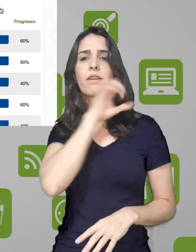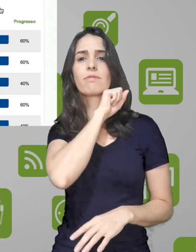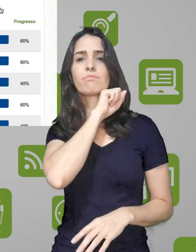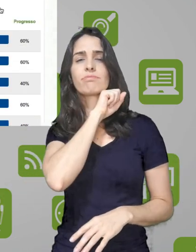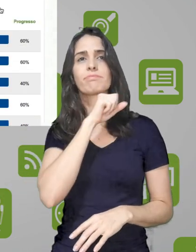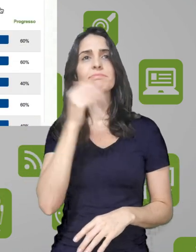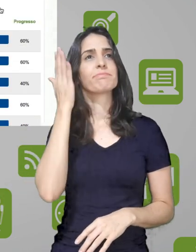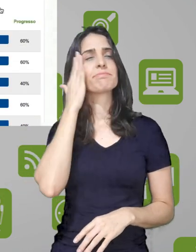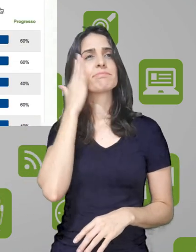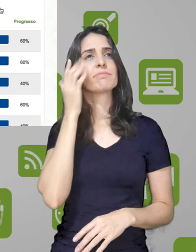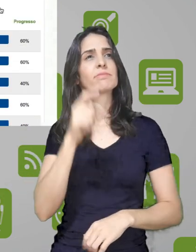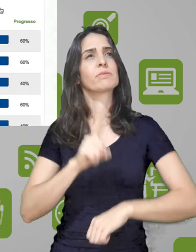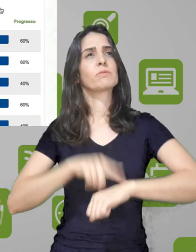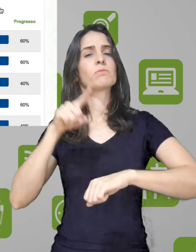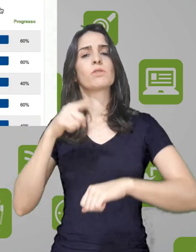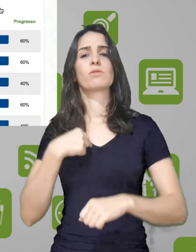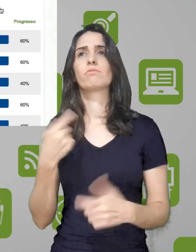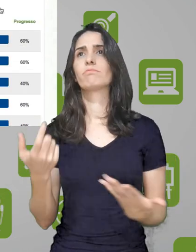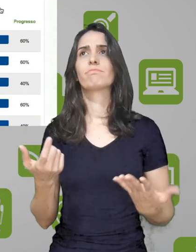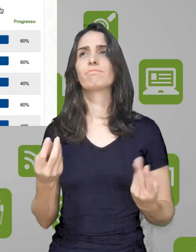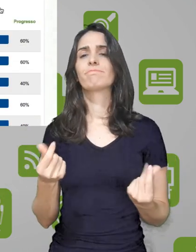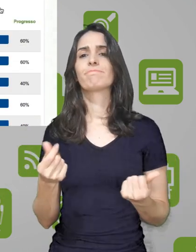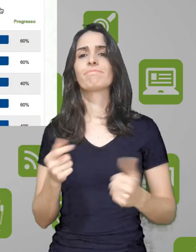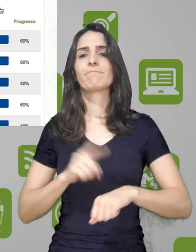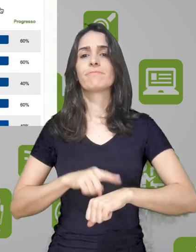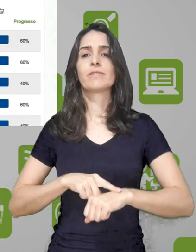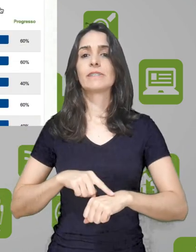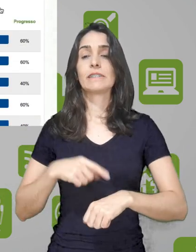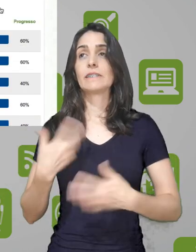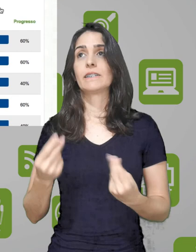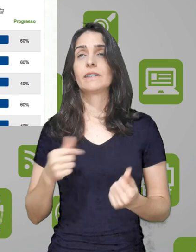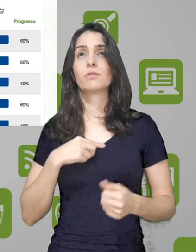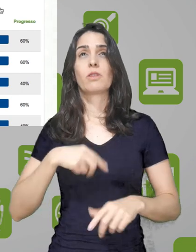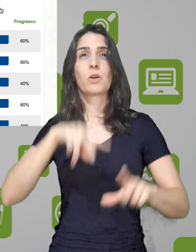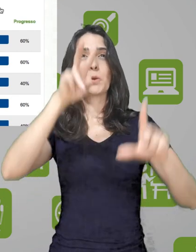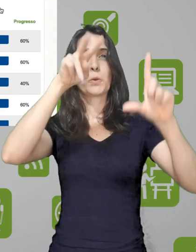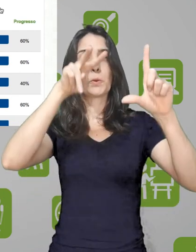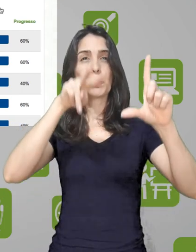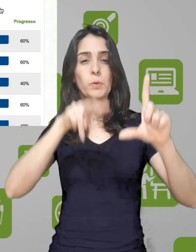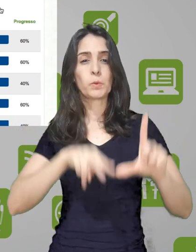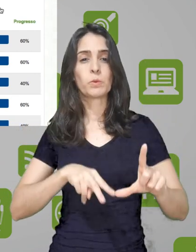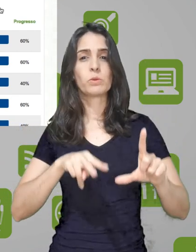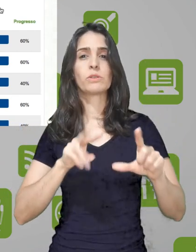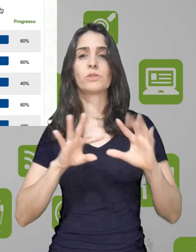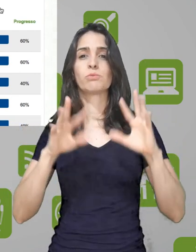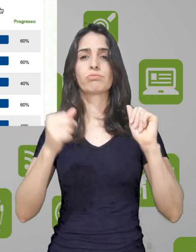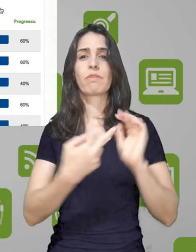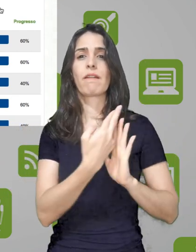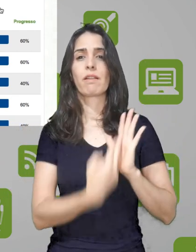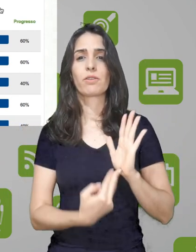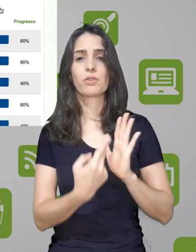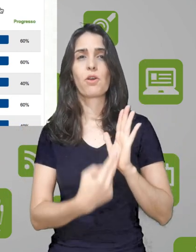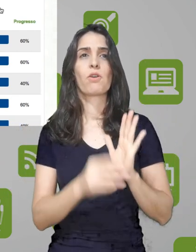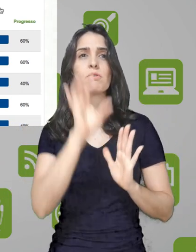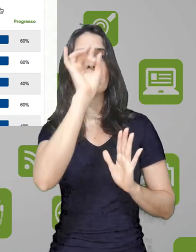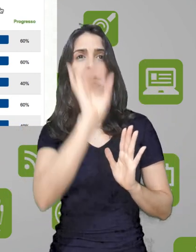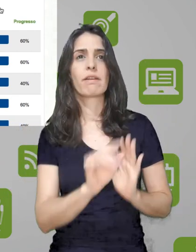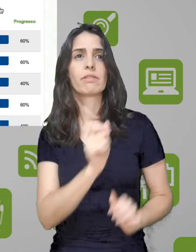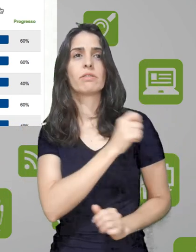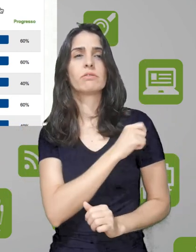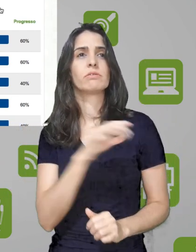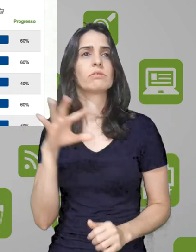bem rápida ou seja se eu não estou naquele momento muito com muito tempo para percorrer todos os relatórios de